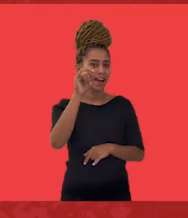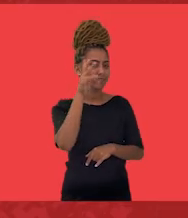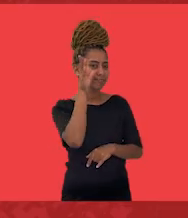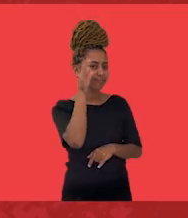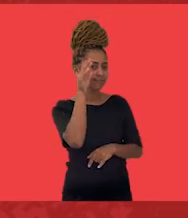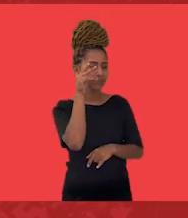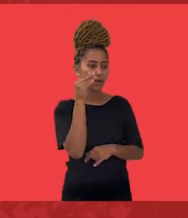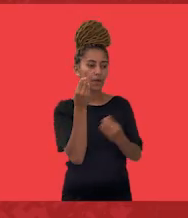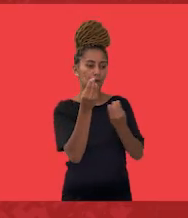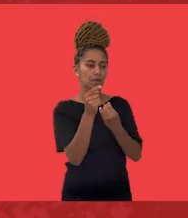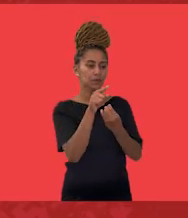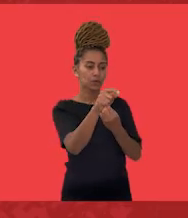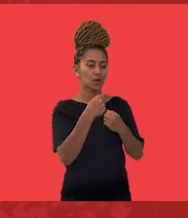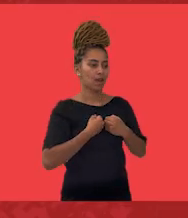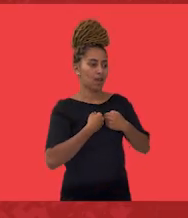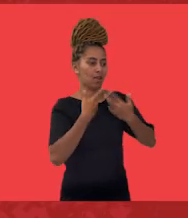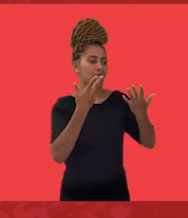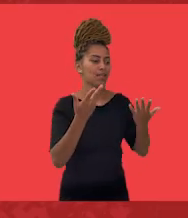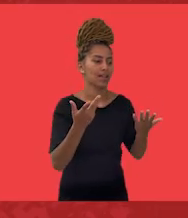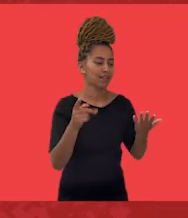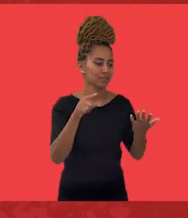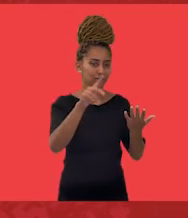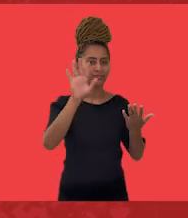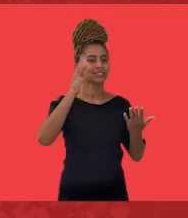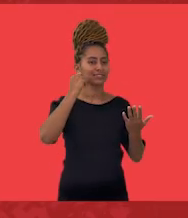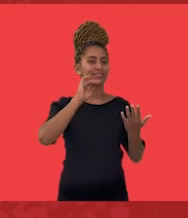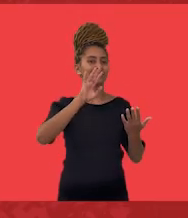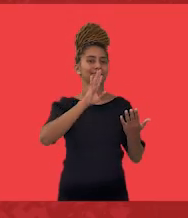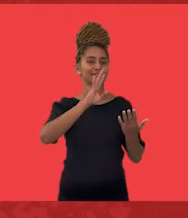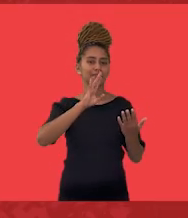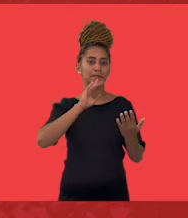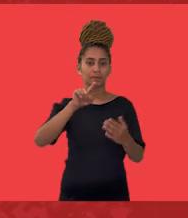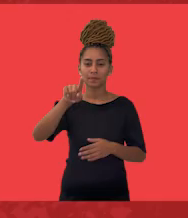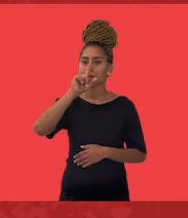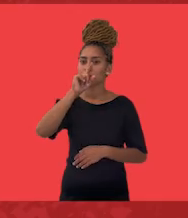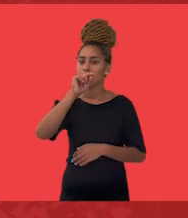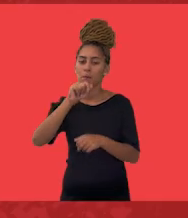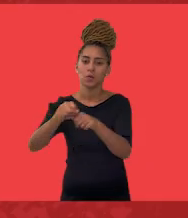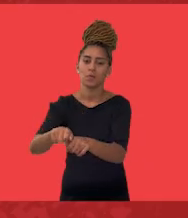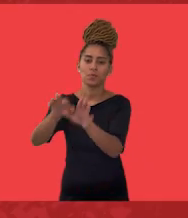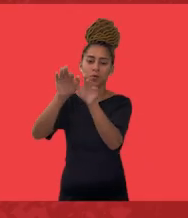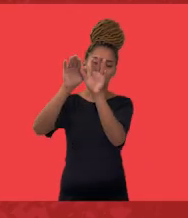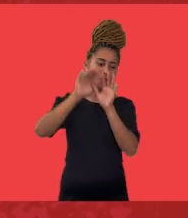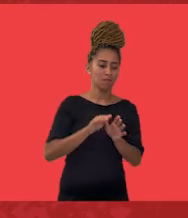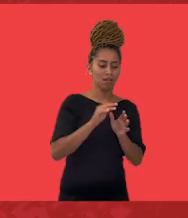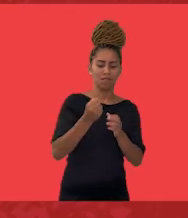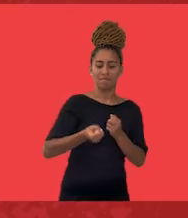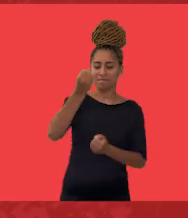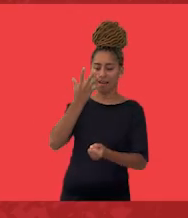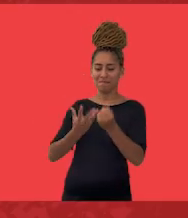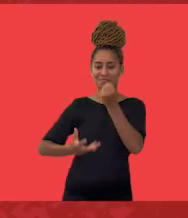via webchat, fingindo ser um lindo príncipe das Arábias, doido pra